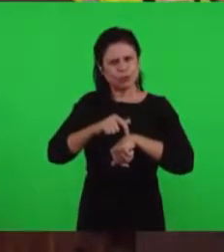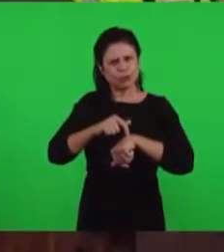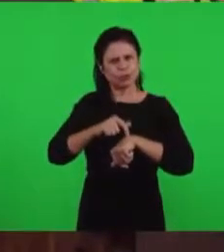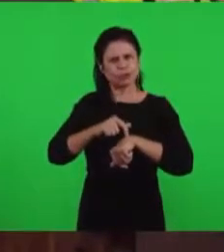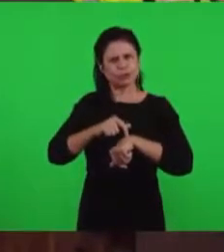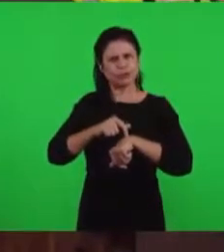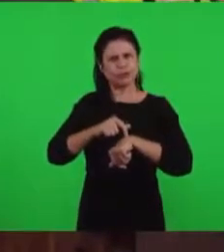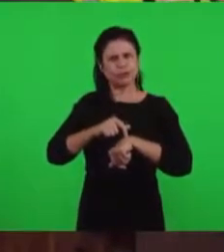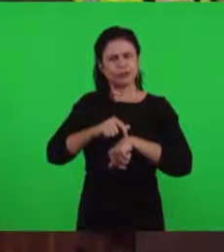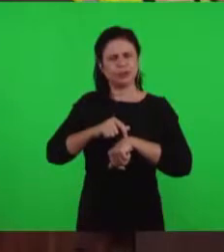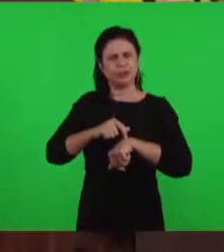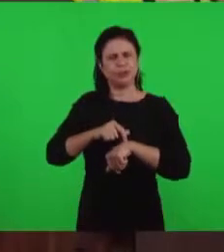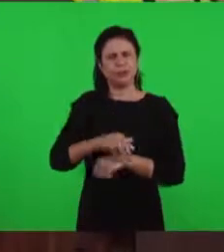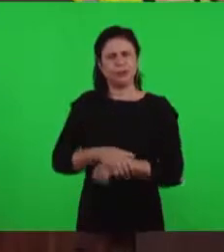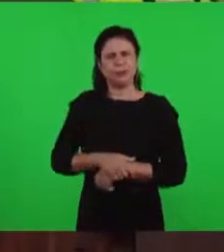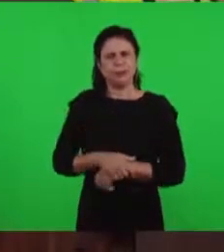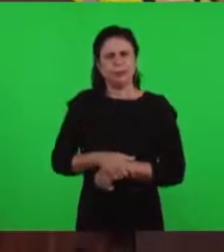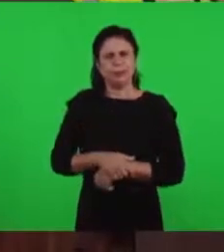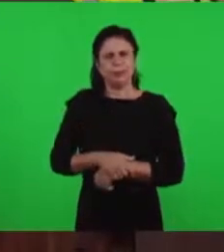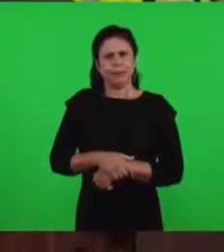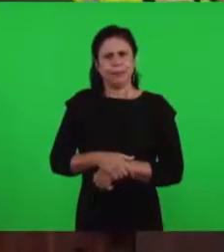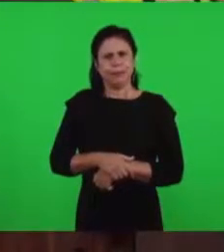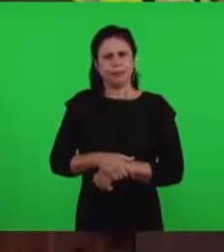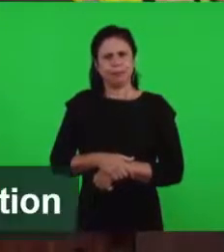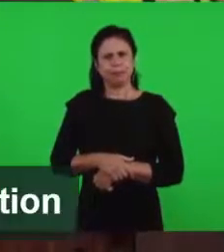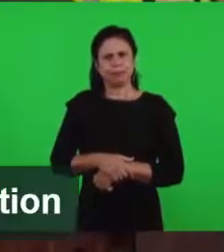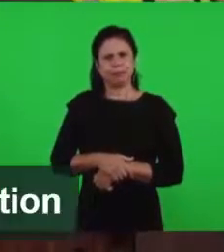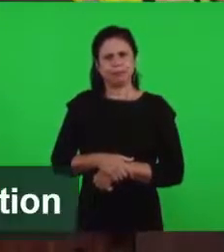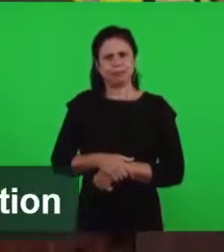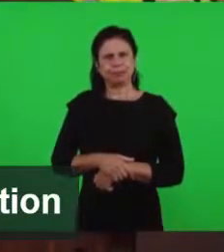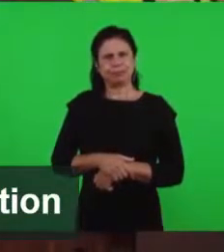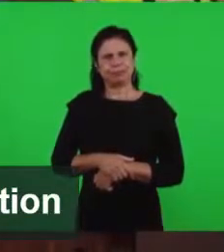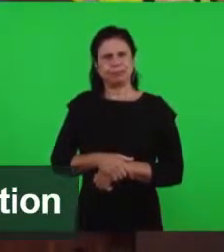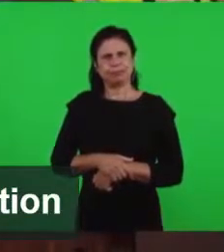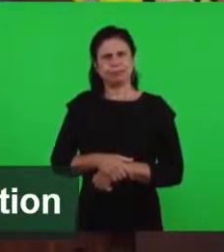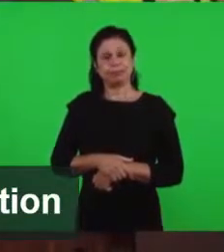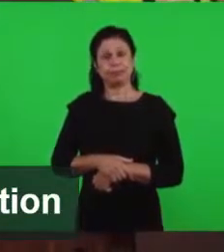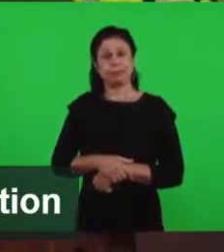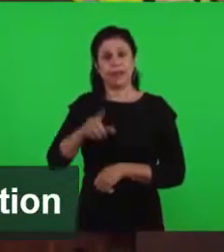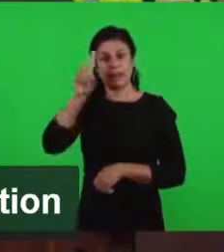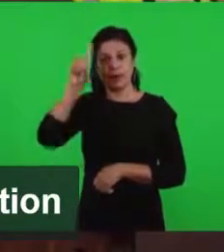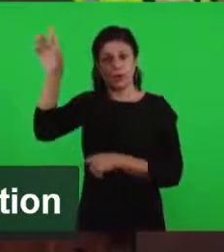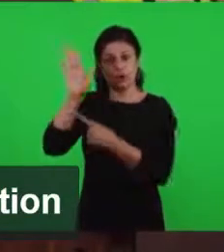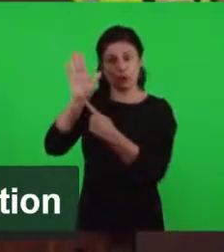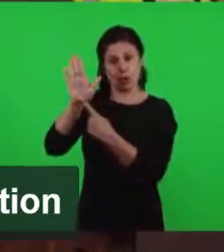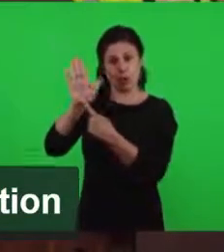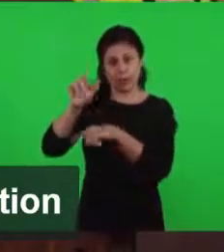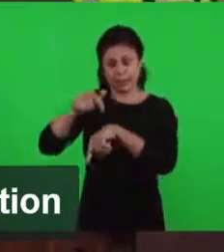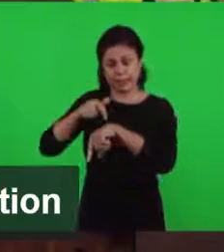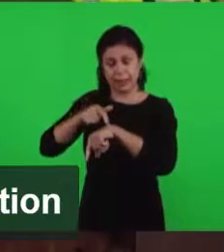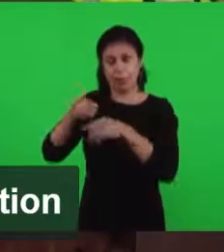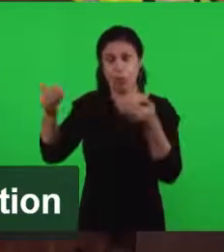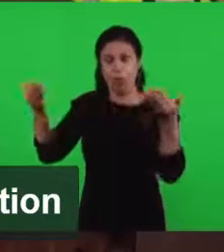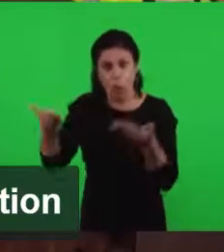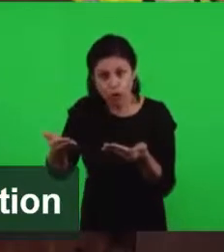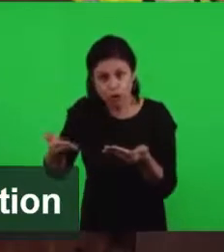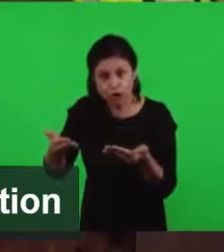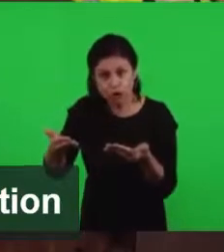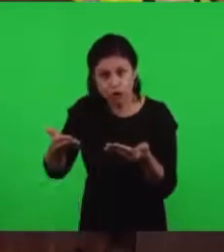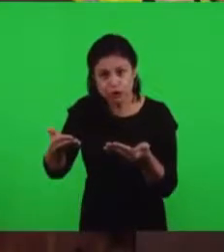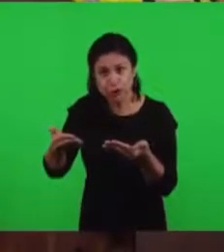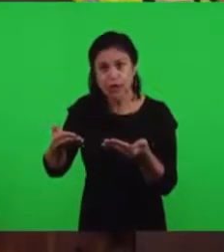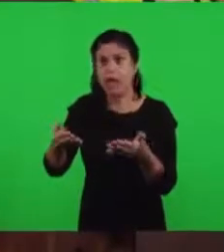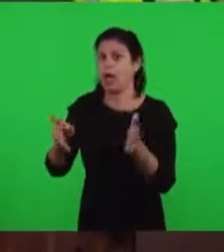que esse tempo é de juízos com a presença a manifestação